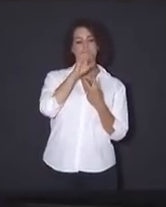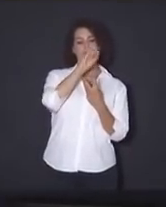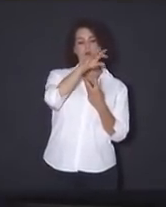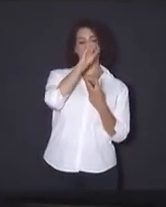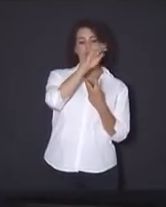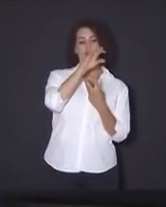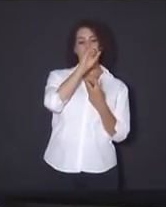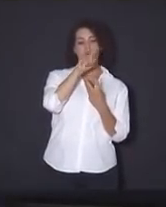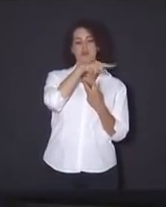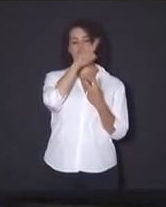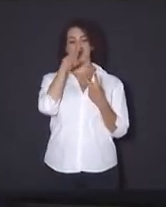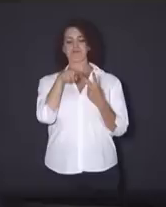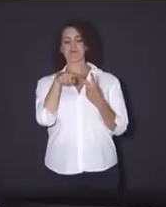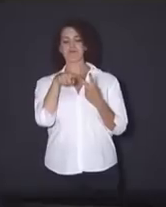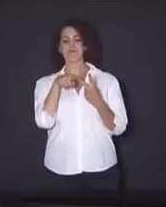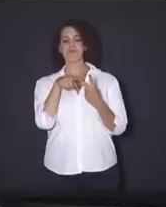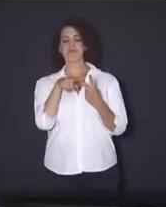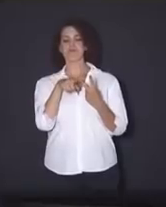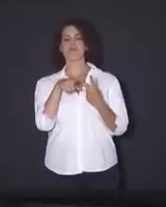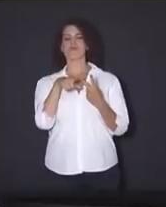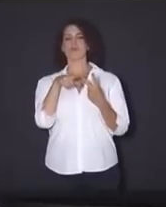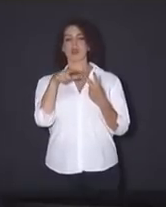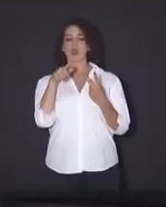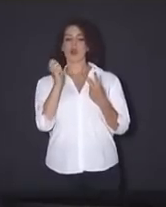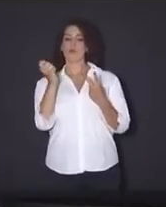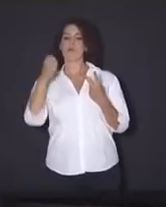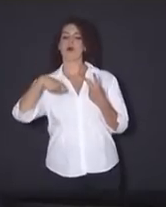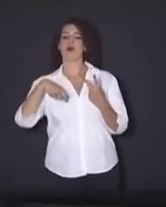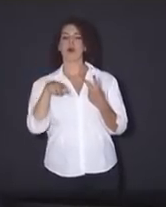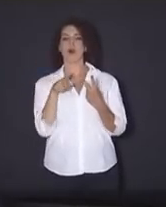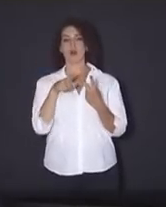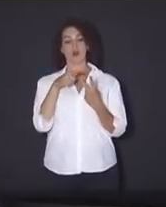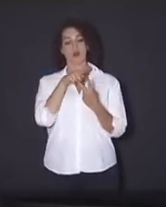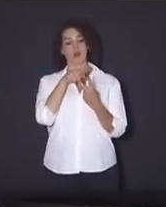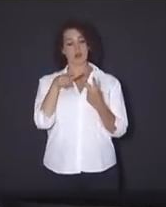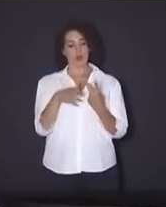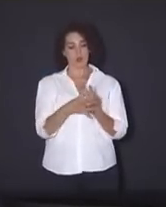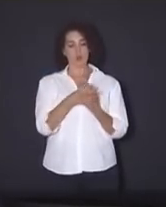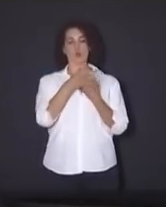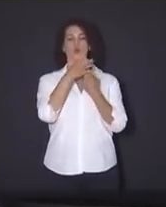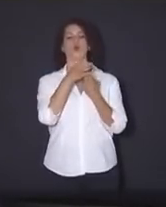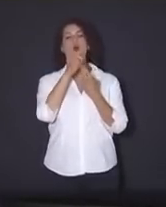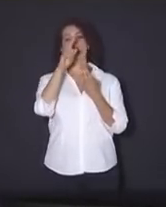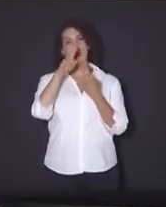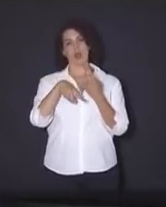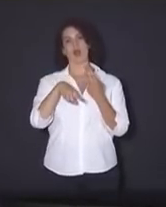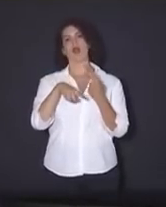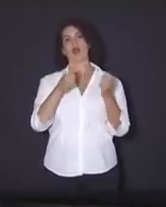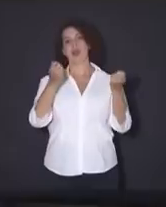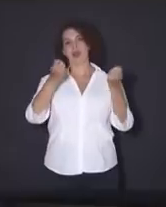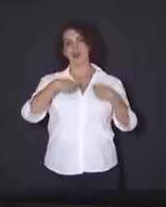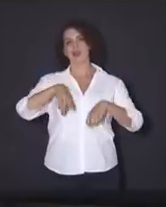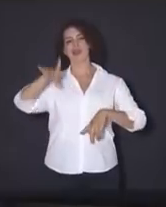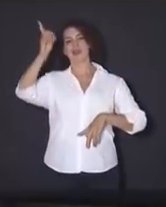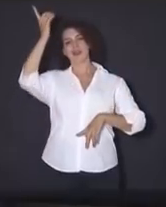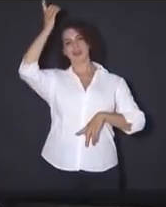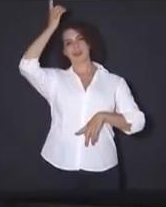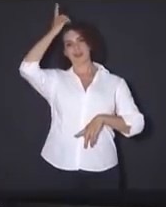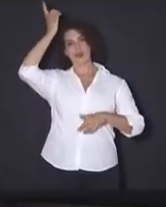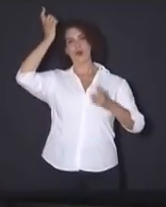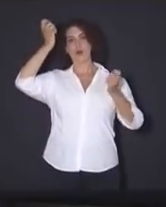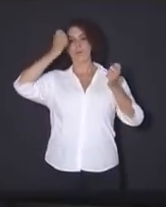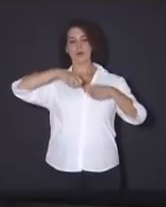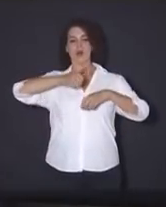mais oportunidades não tem não tem outro resultado a não ser fazer florescer os talentos os talentos florescem